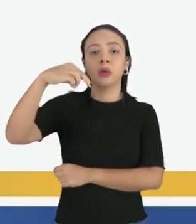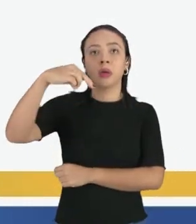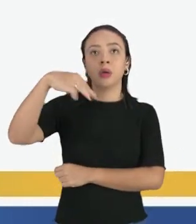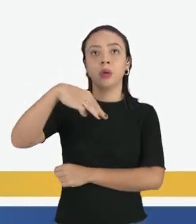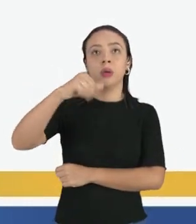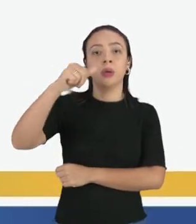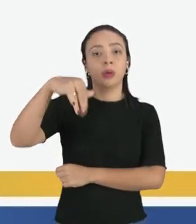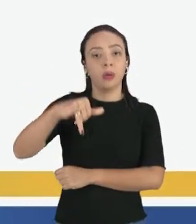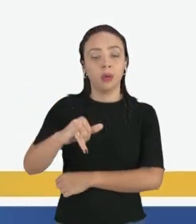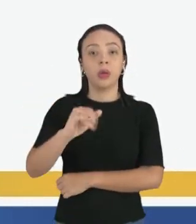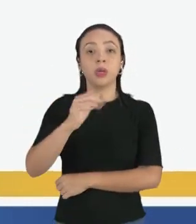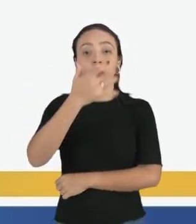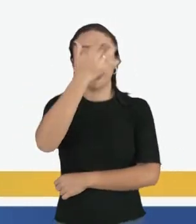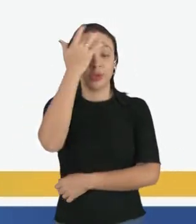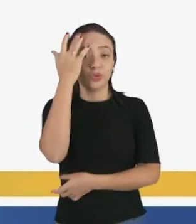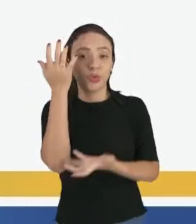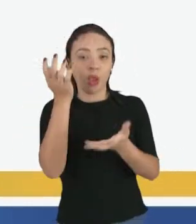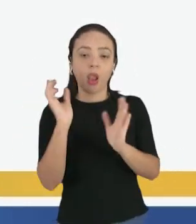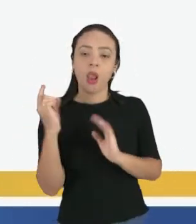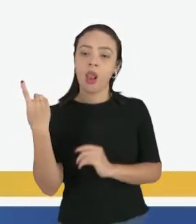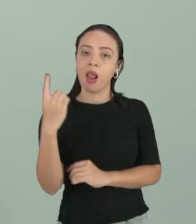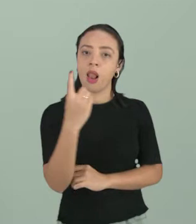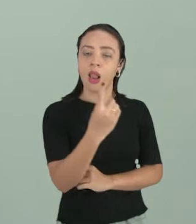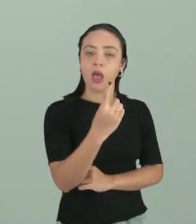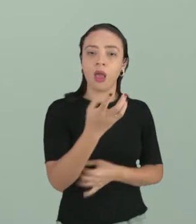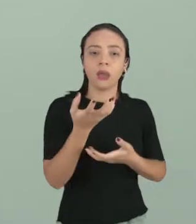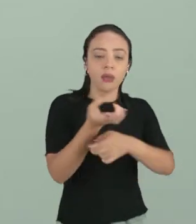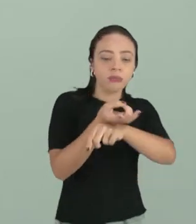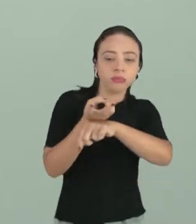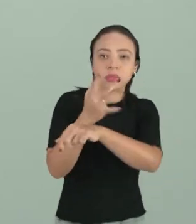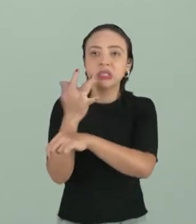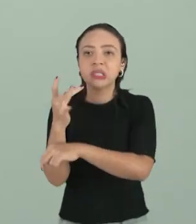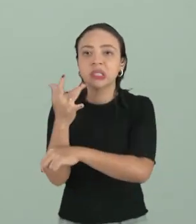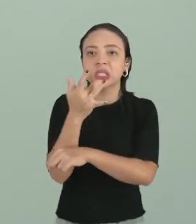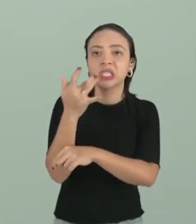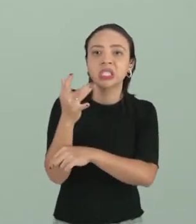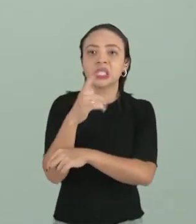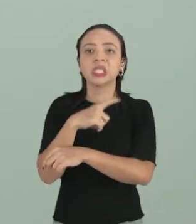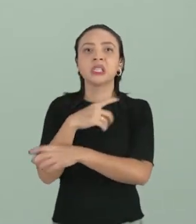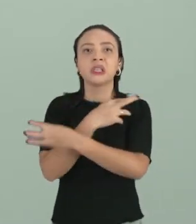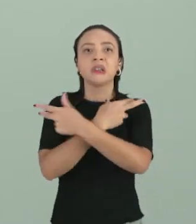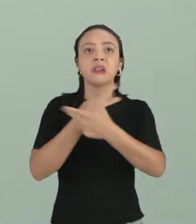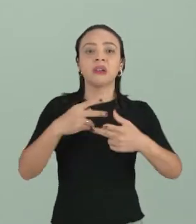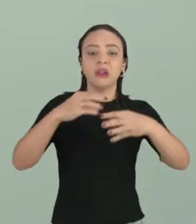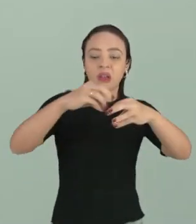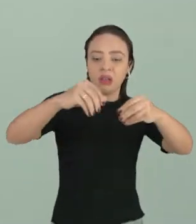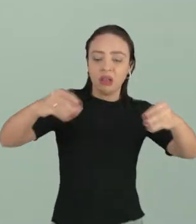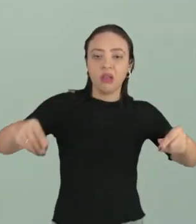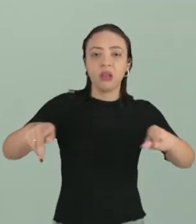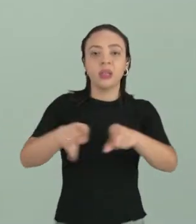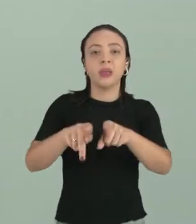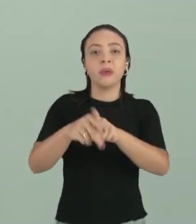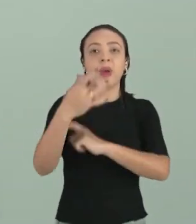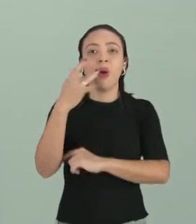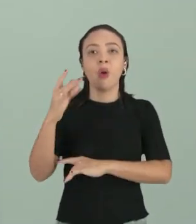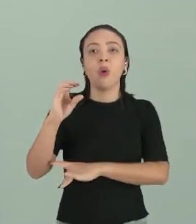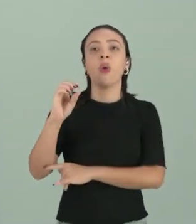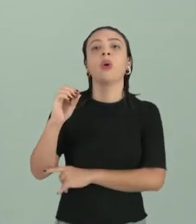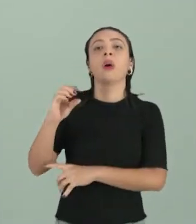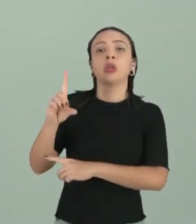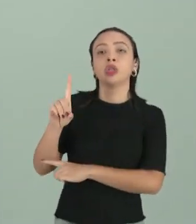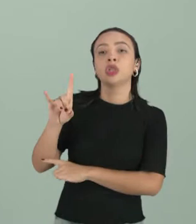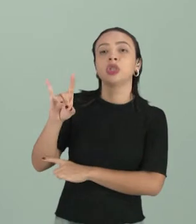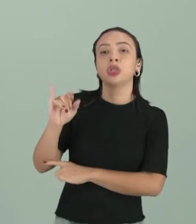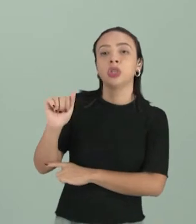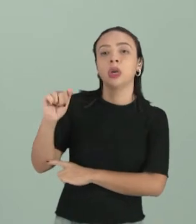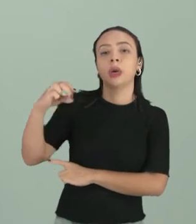com interesse de garimpar numa região que detém grandes reservas de diamante, de ouro e outros minerais